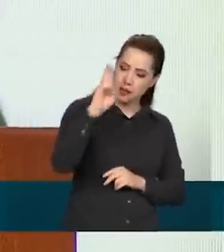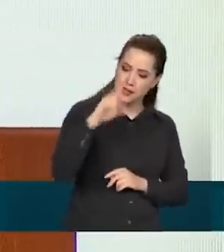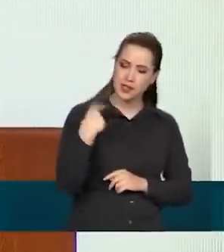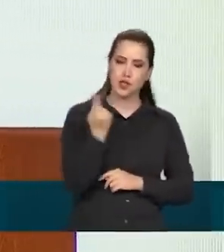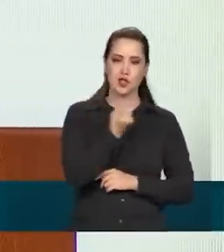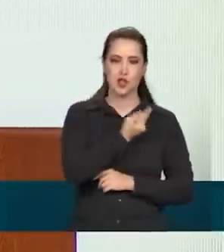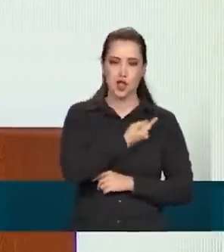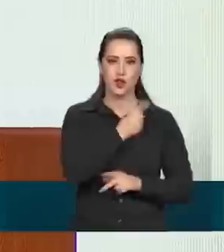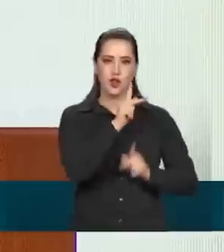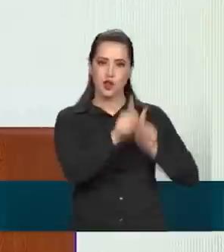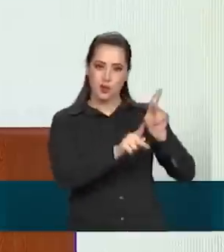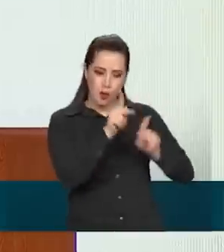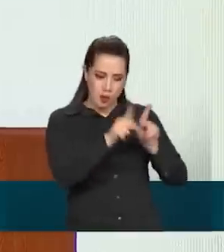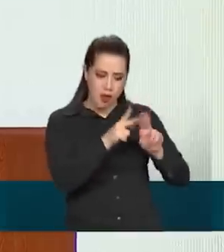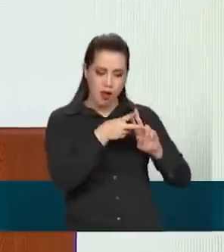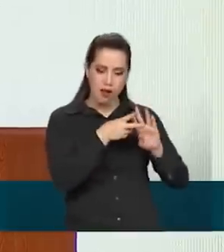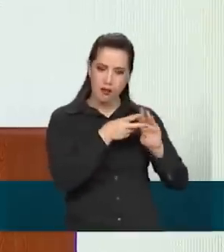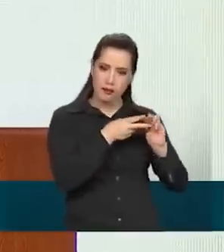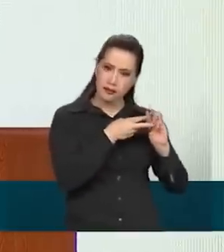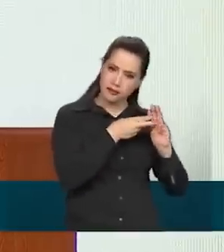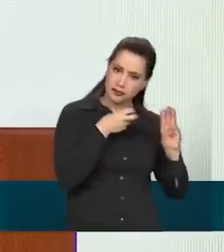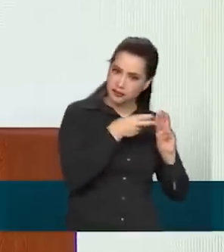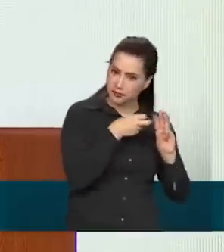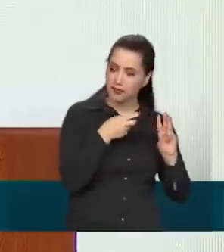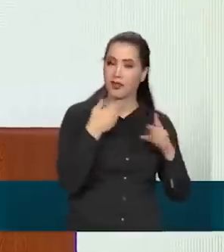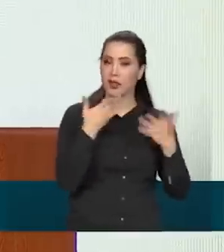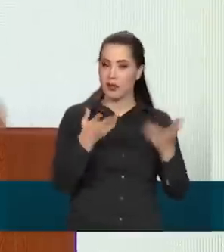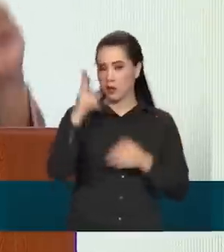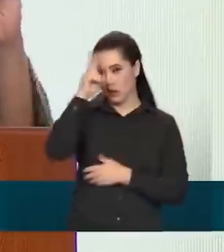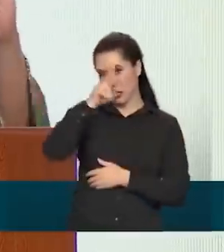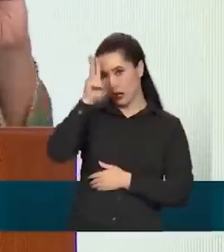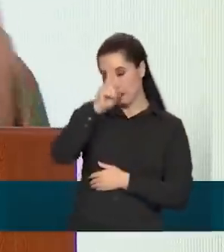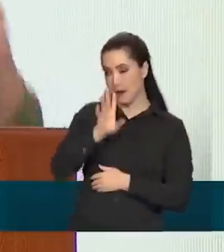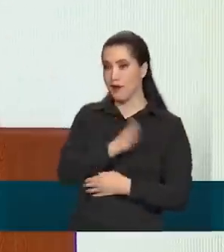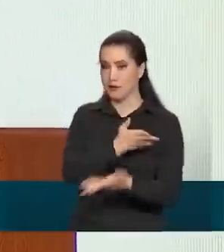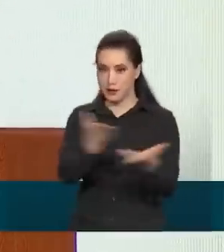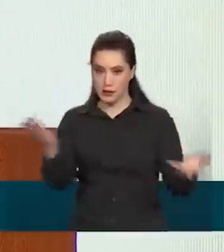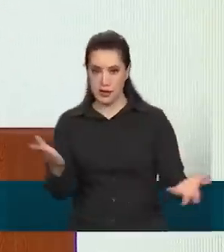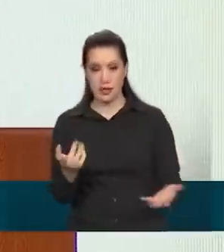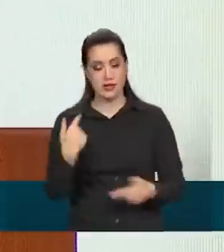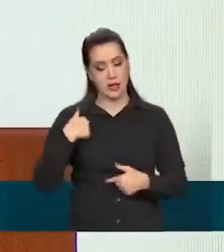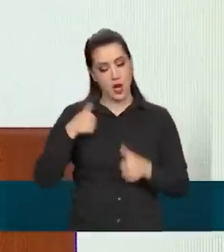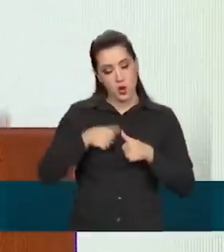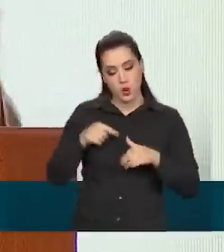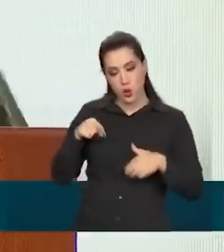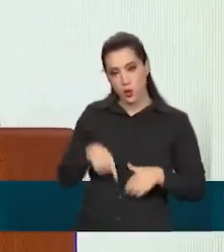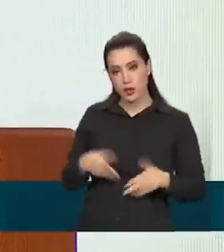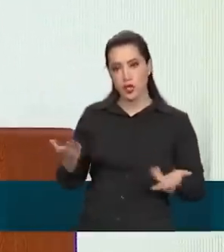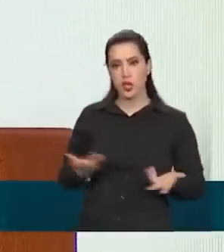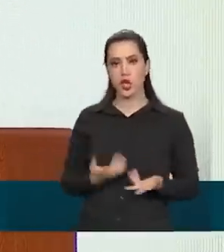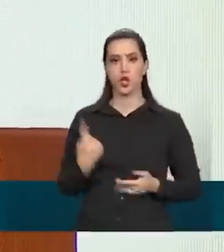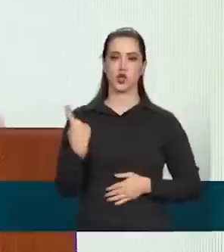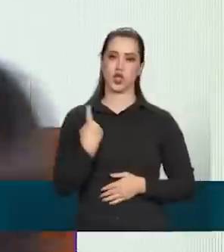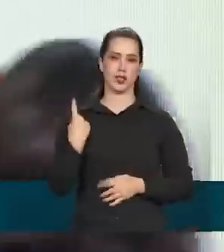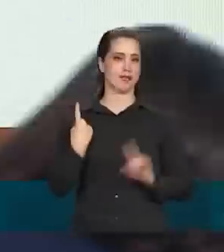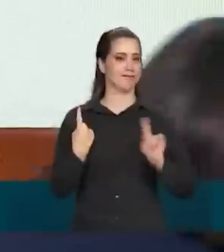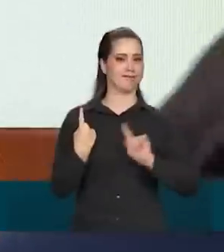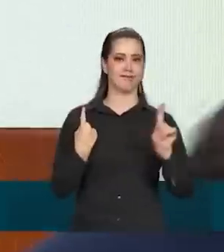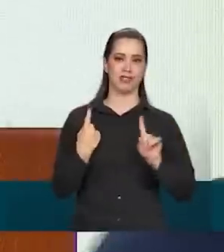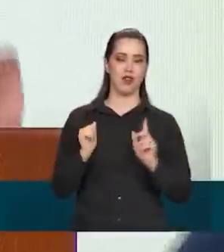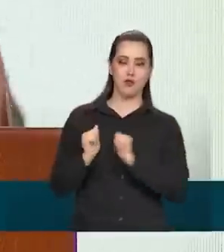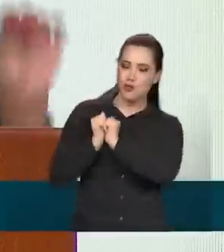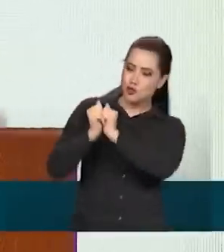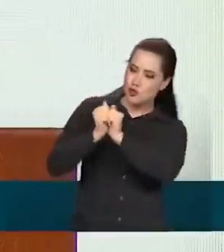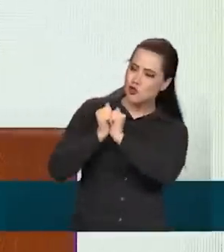E por isso eu trago aqui essa pequena memória para lembrar que eu não estou aqui, né, sozinha. Eu estou aqui